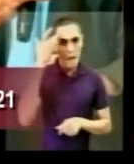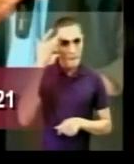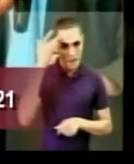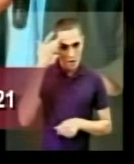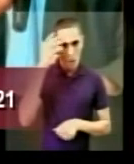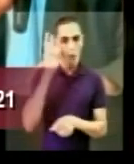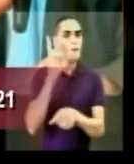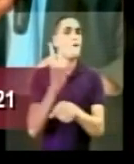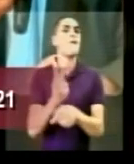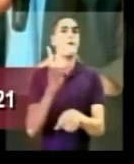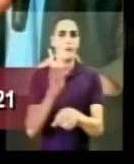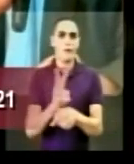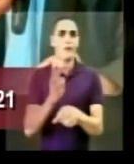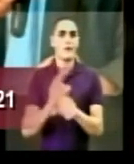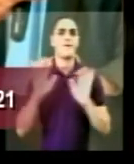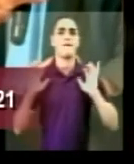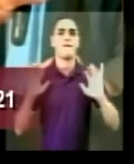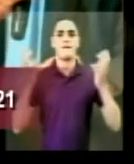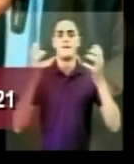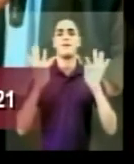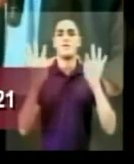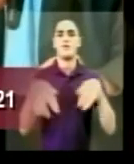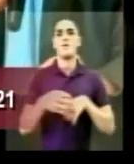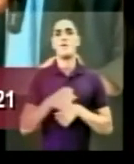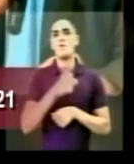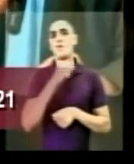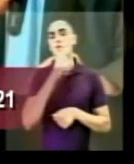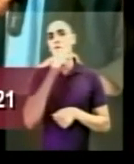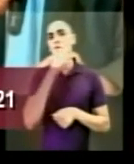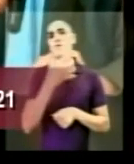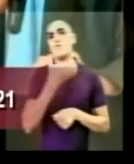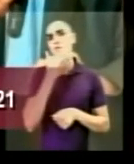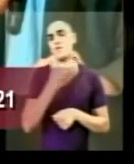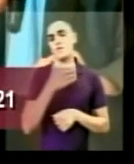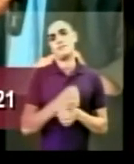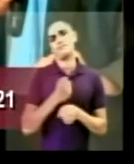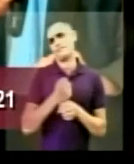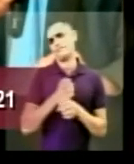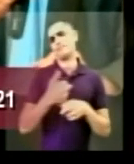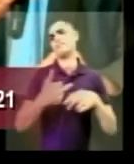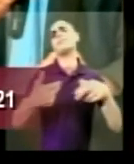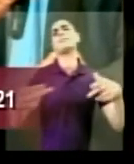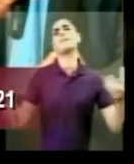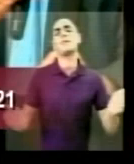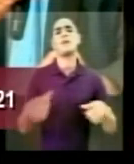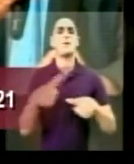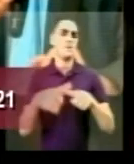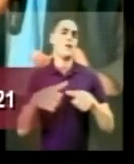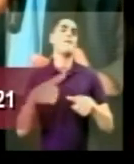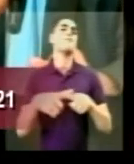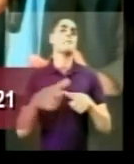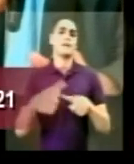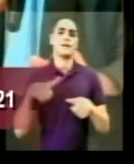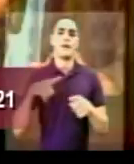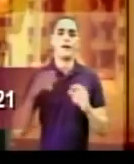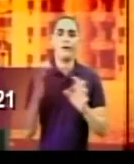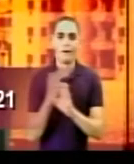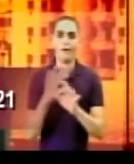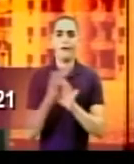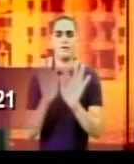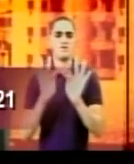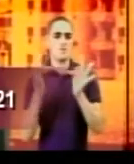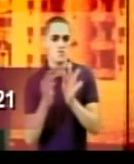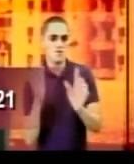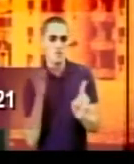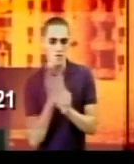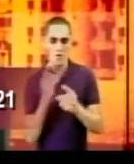de ano, das festas de finais de ano. Por quê? Porque a aglomeração familiar a festa onde você